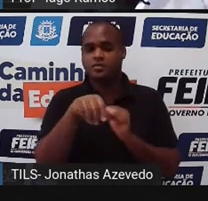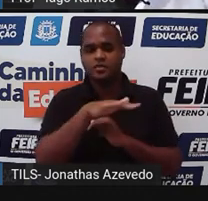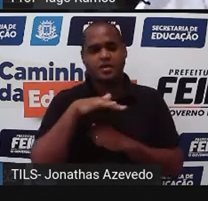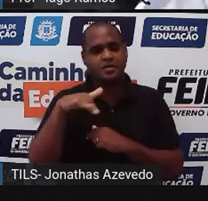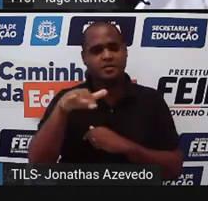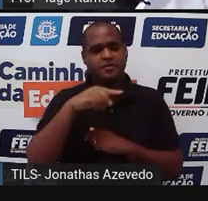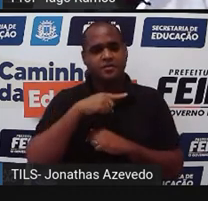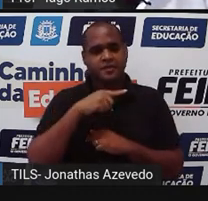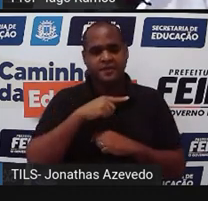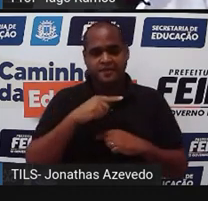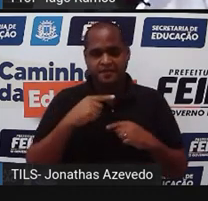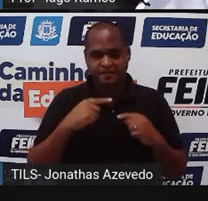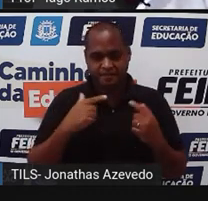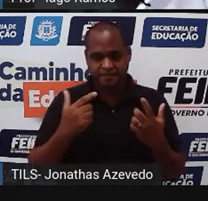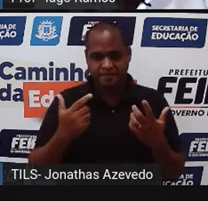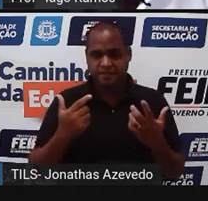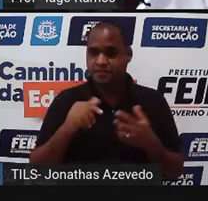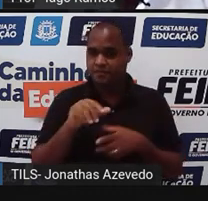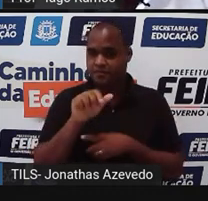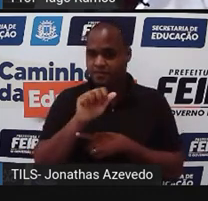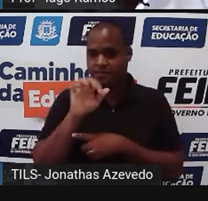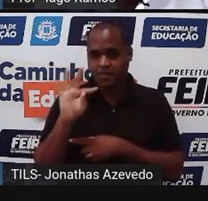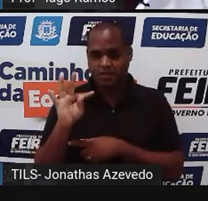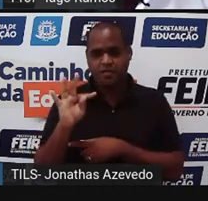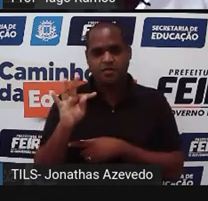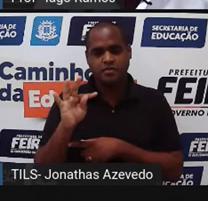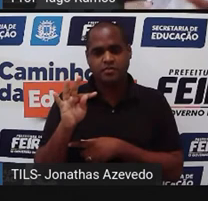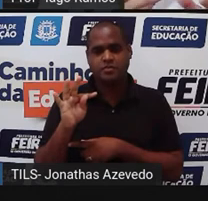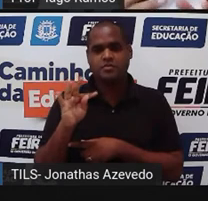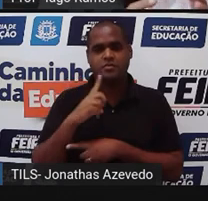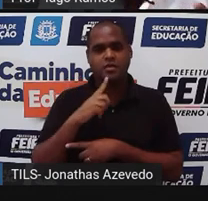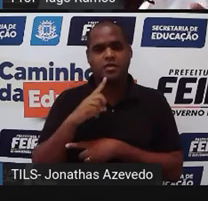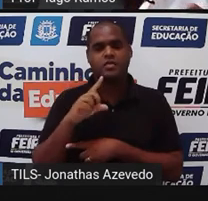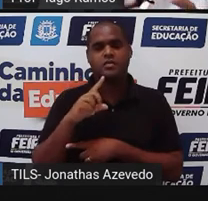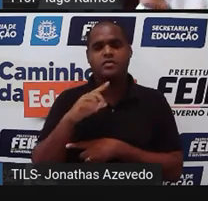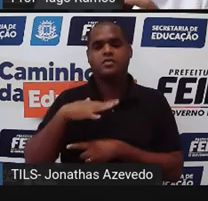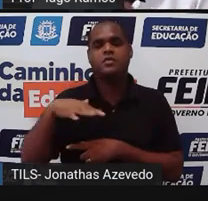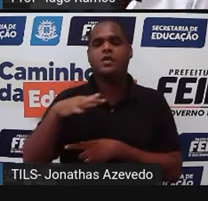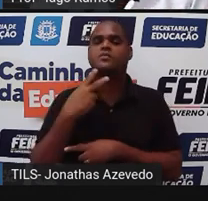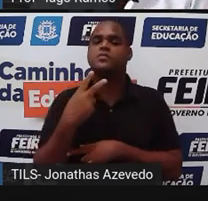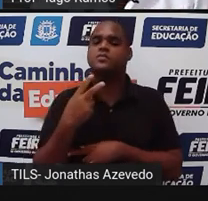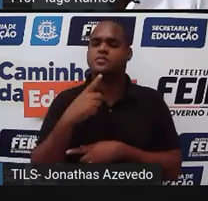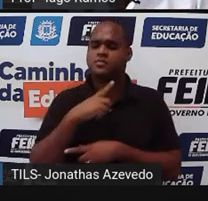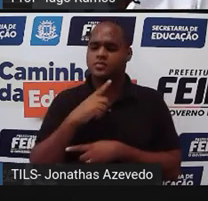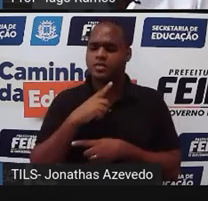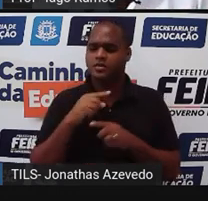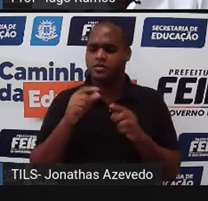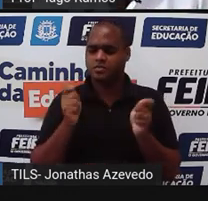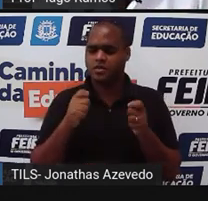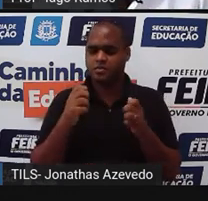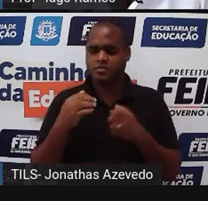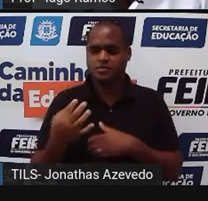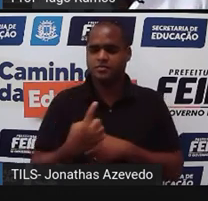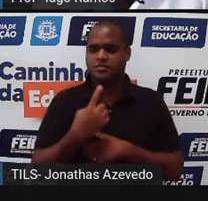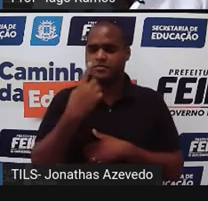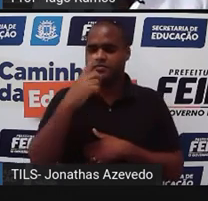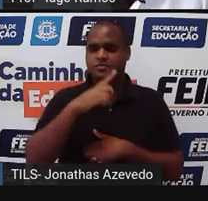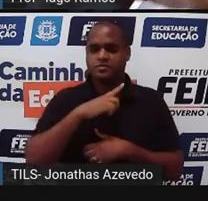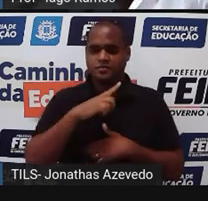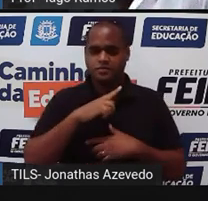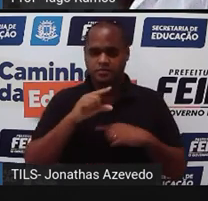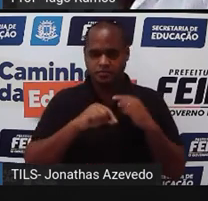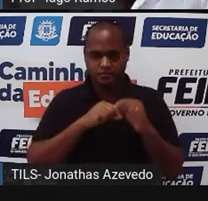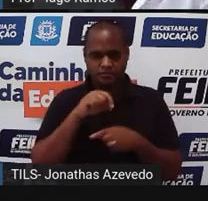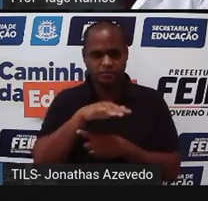por dois ou comprimento vezes altura dividido por dois cumprimento vezes altura é a forma de